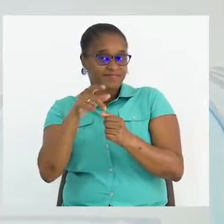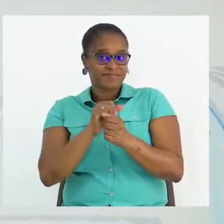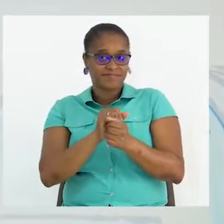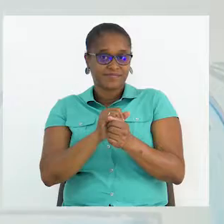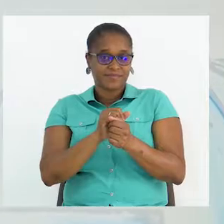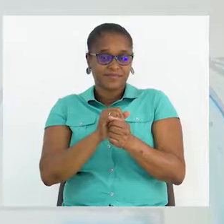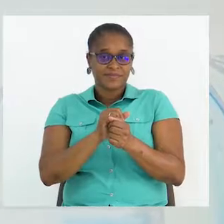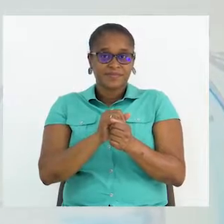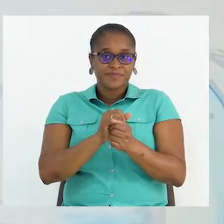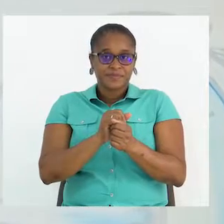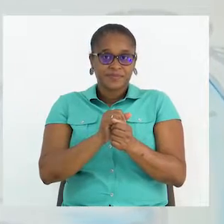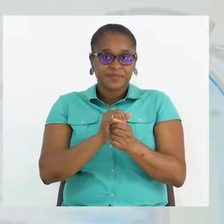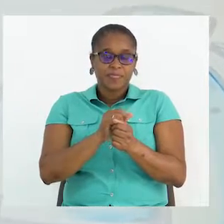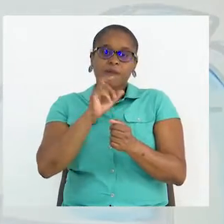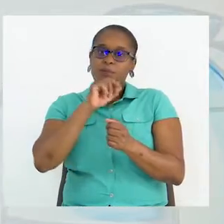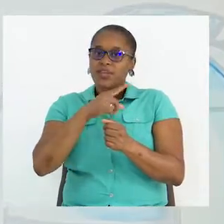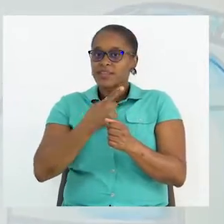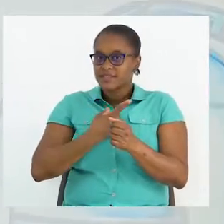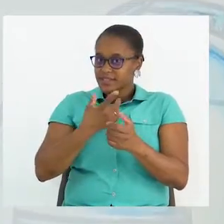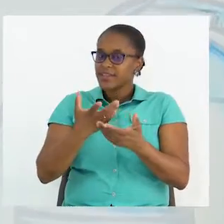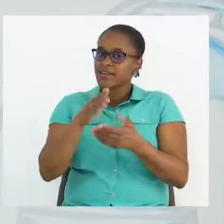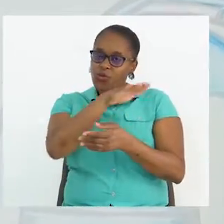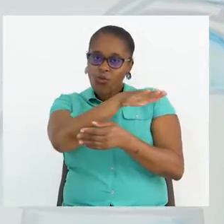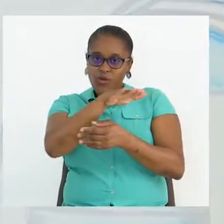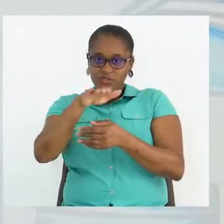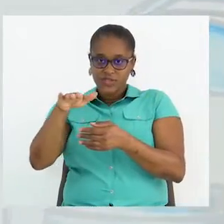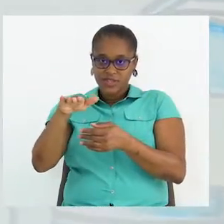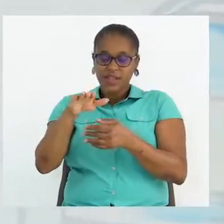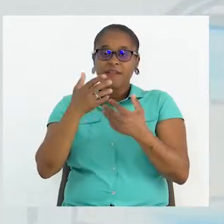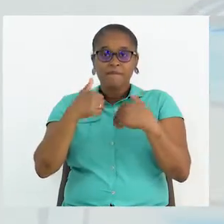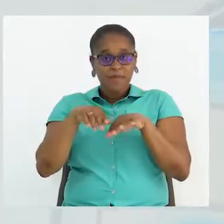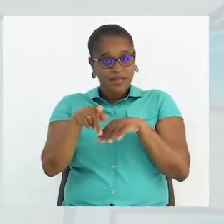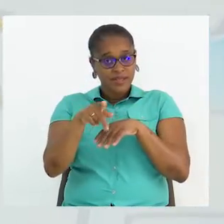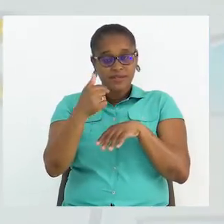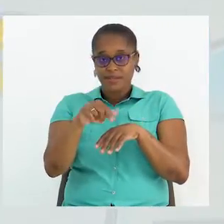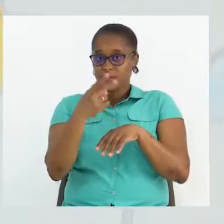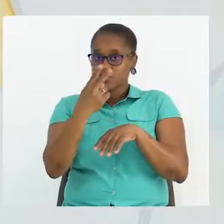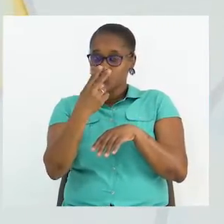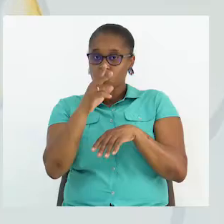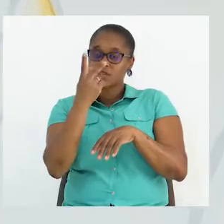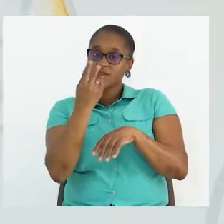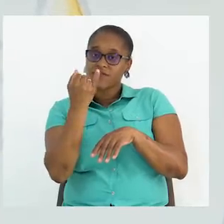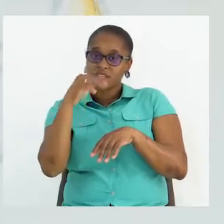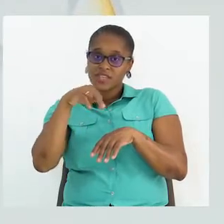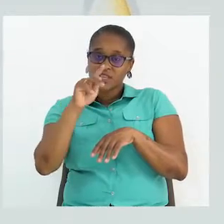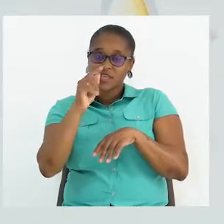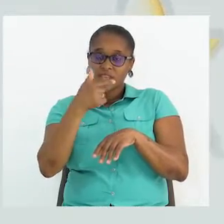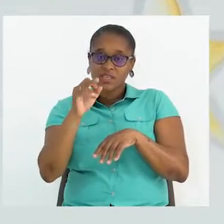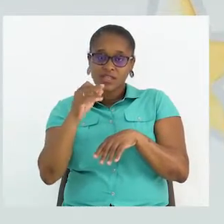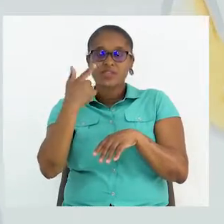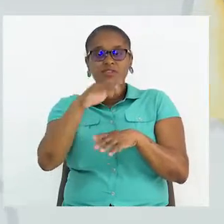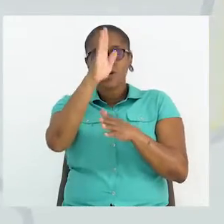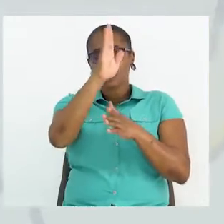caso, podia ser horizontal, mas aqui temos apenas duas vinhetas, então está no